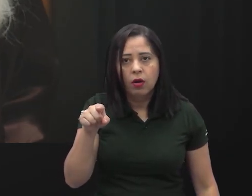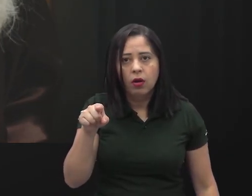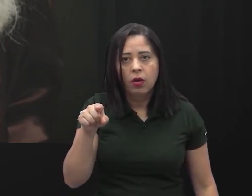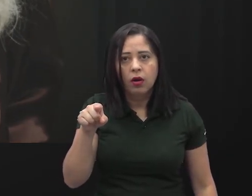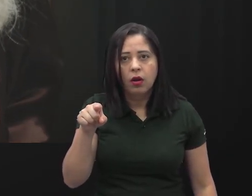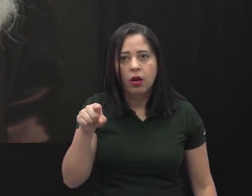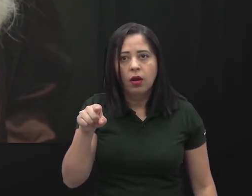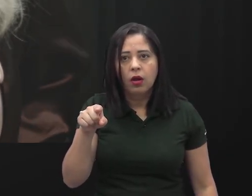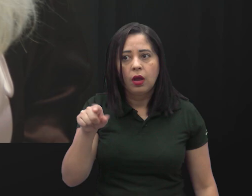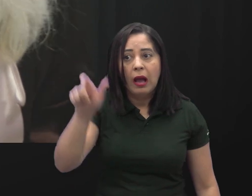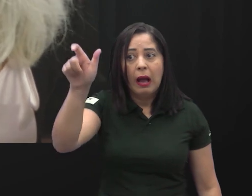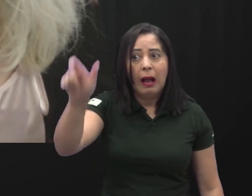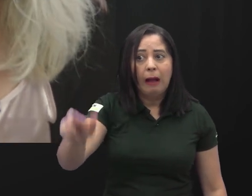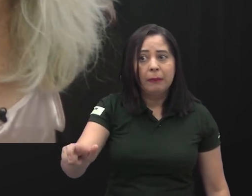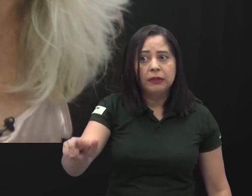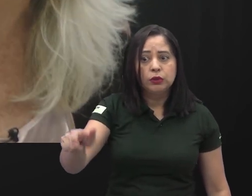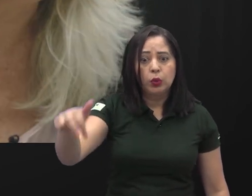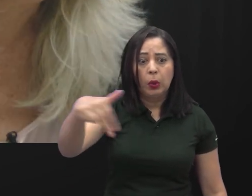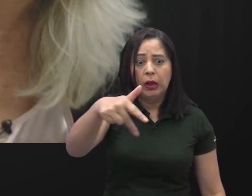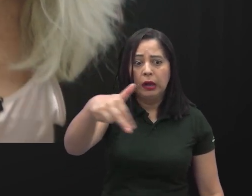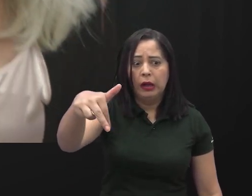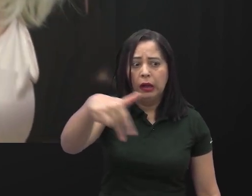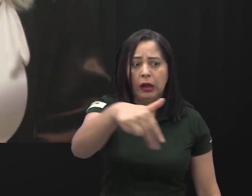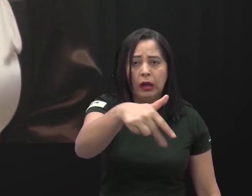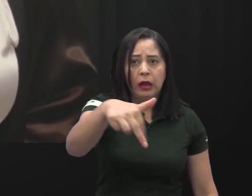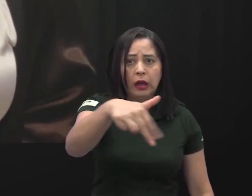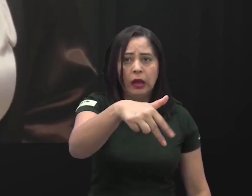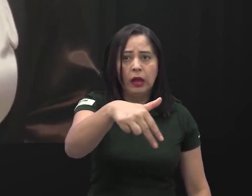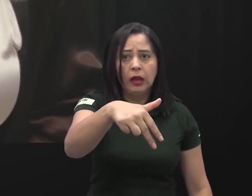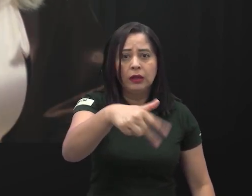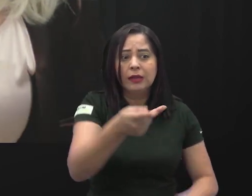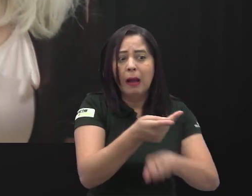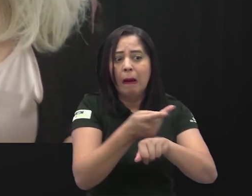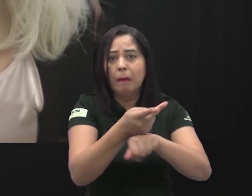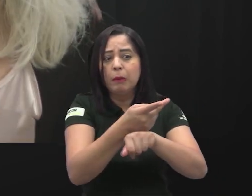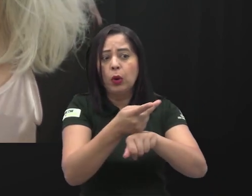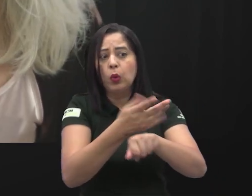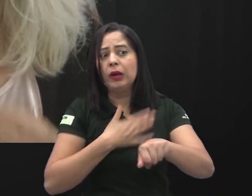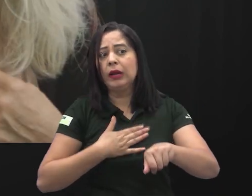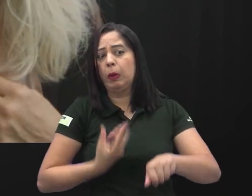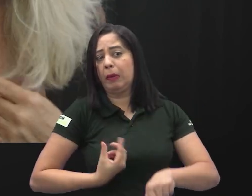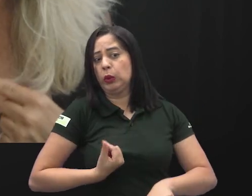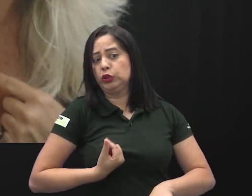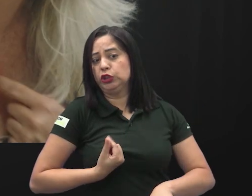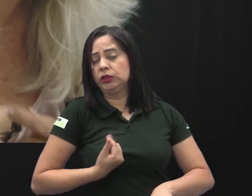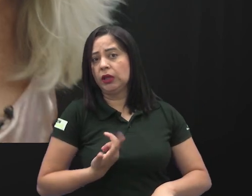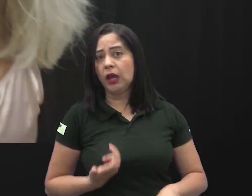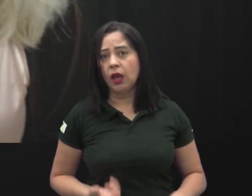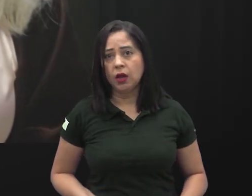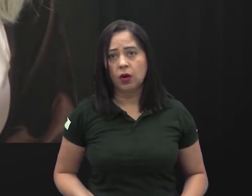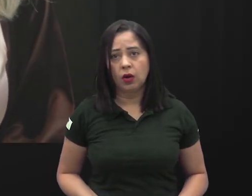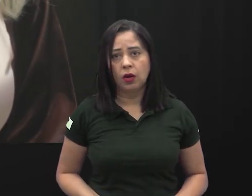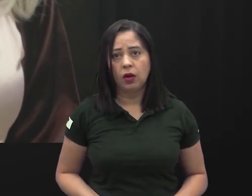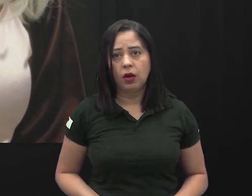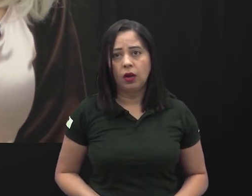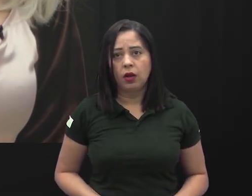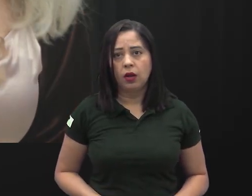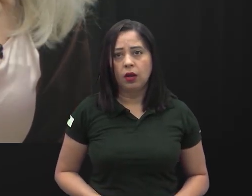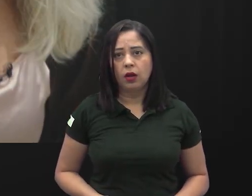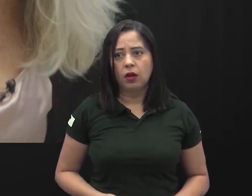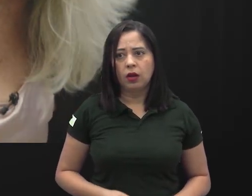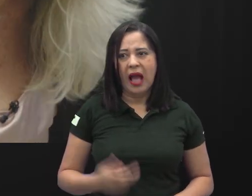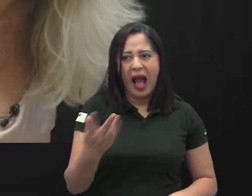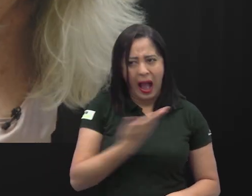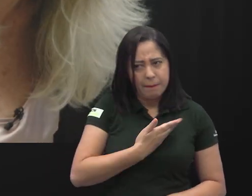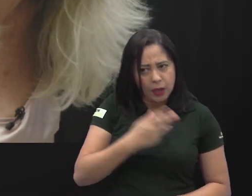Ouviu? Tem alguém na cozinha. Estão procurando meu dinheiro. São